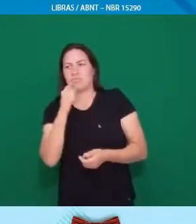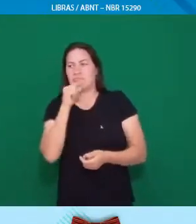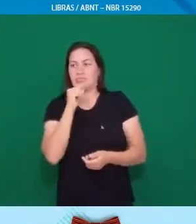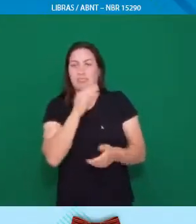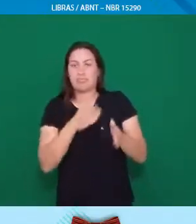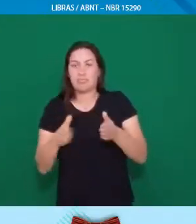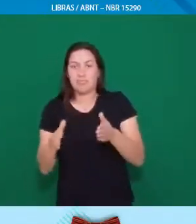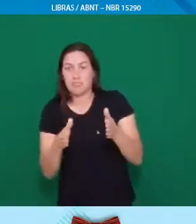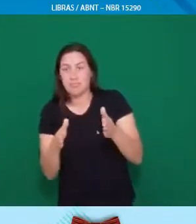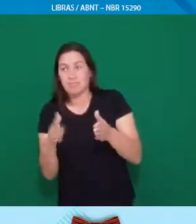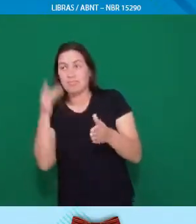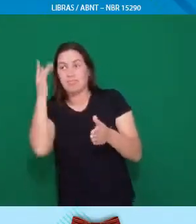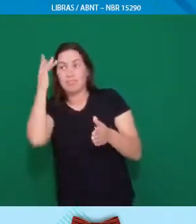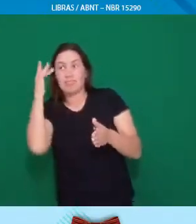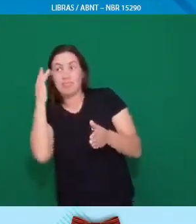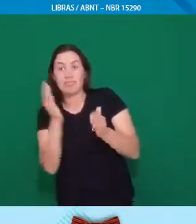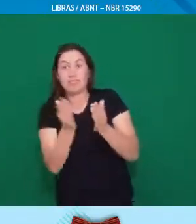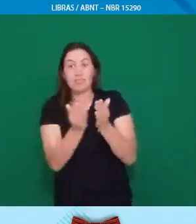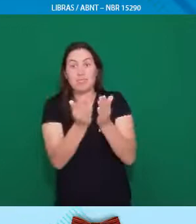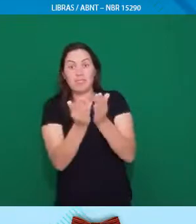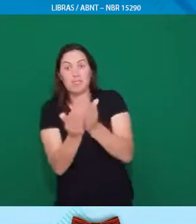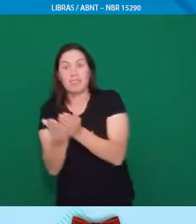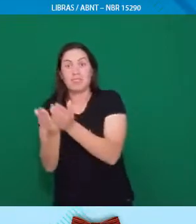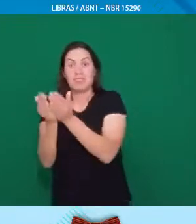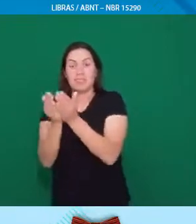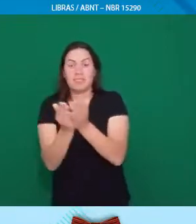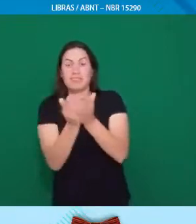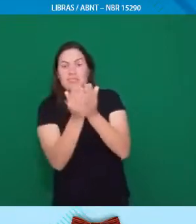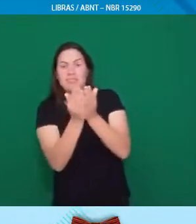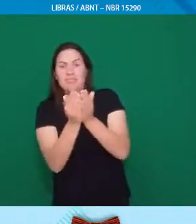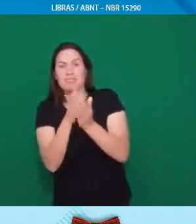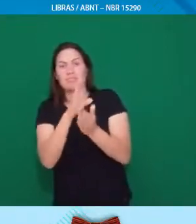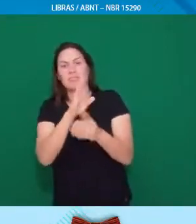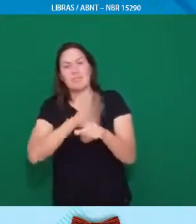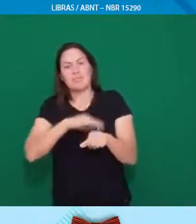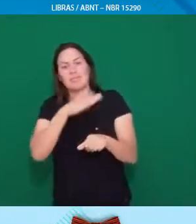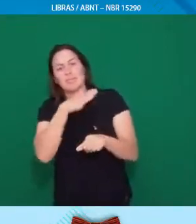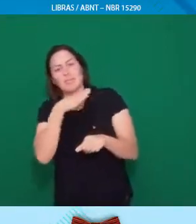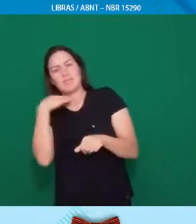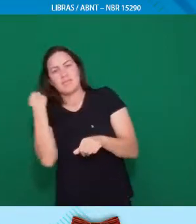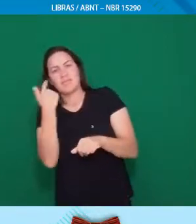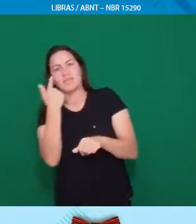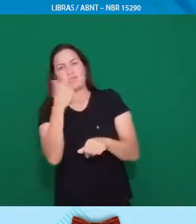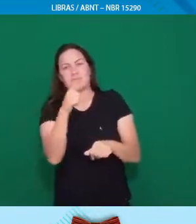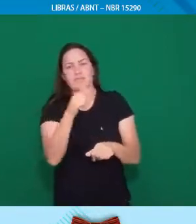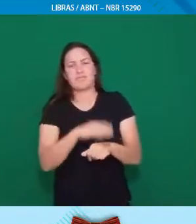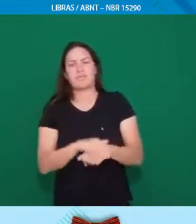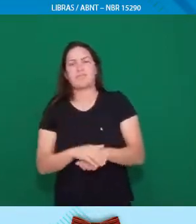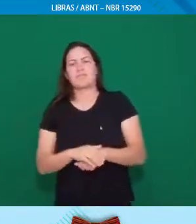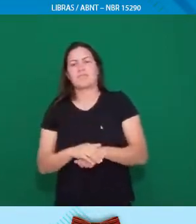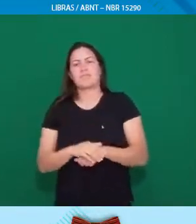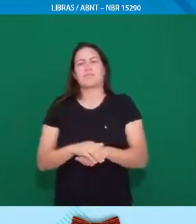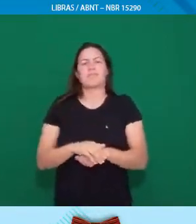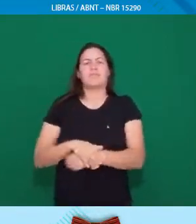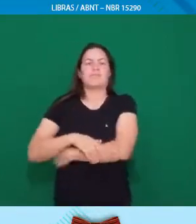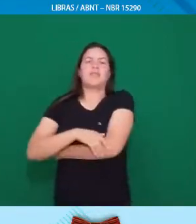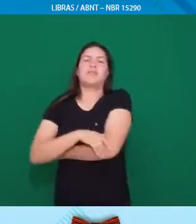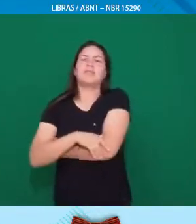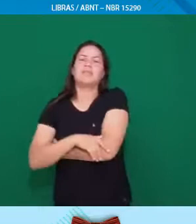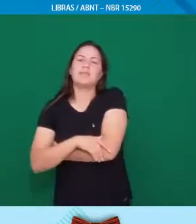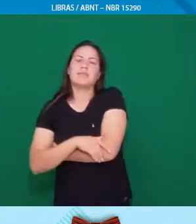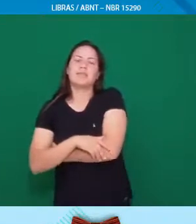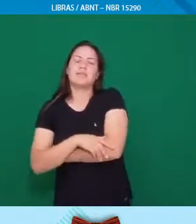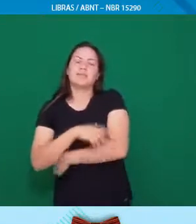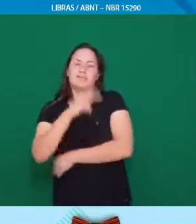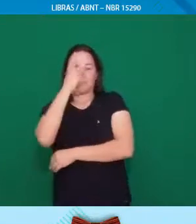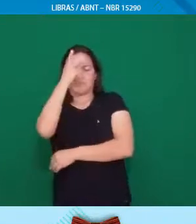e também não sei nem mexer com barco então eu ia morrer mais uma com certeza né Então as